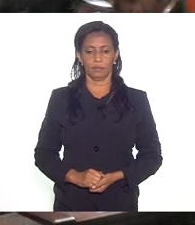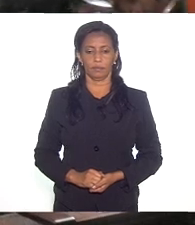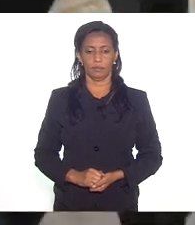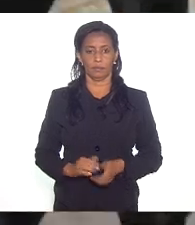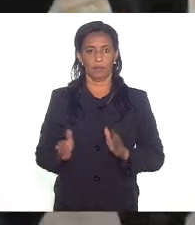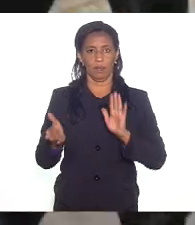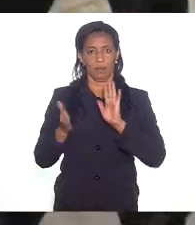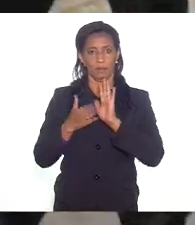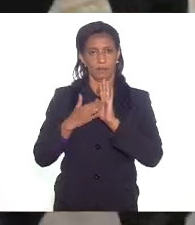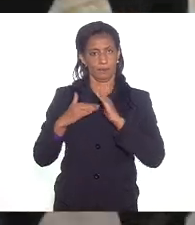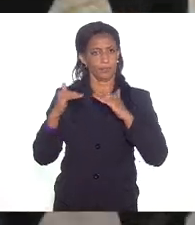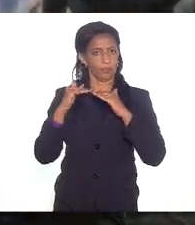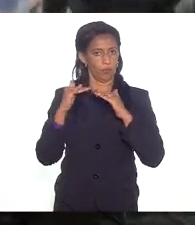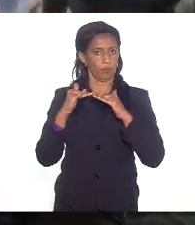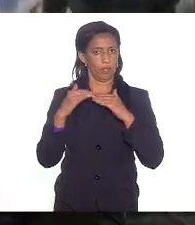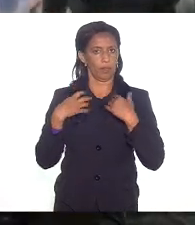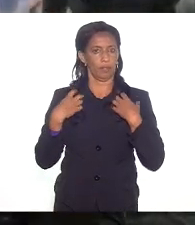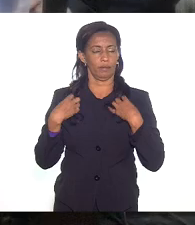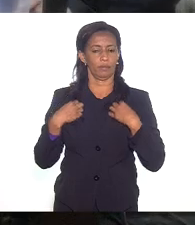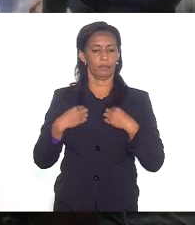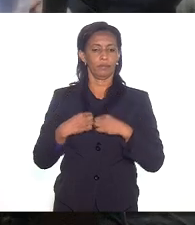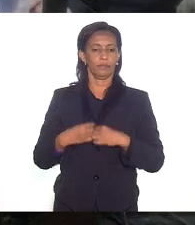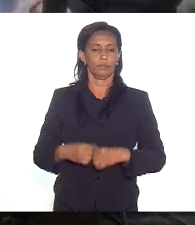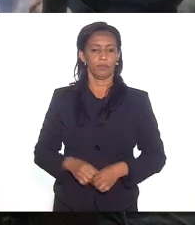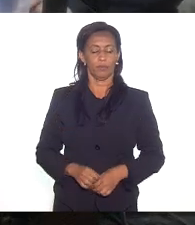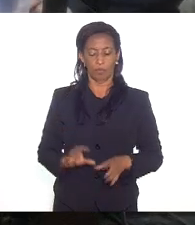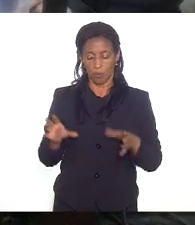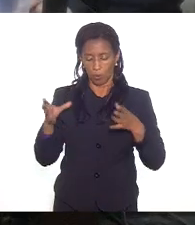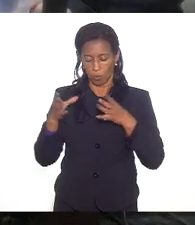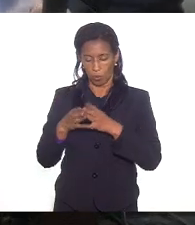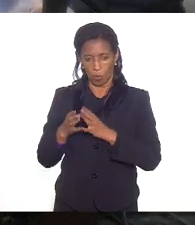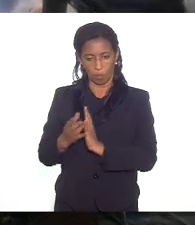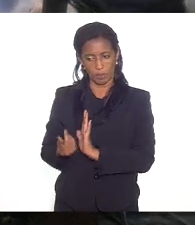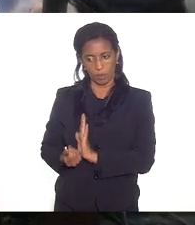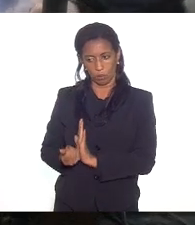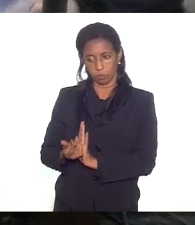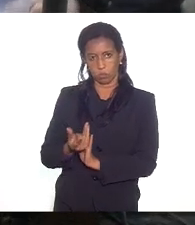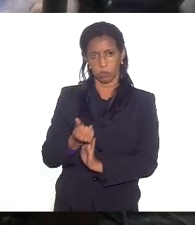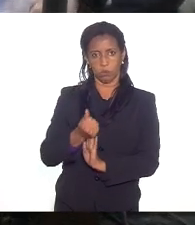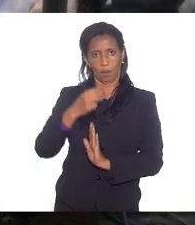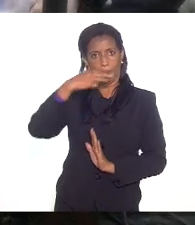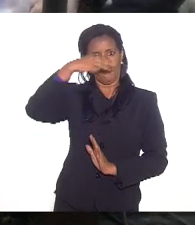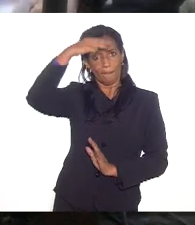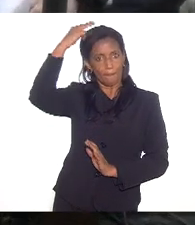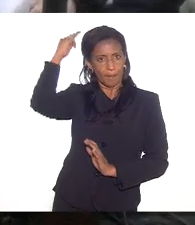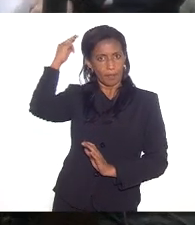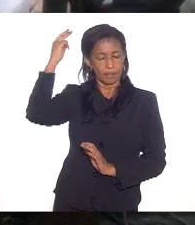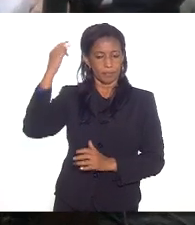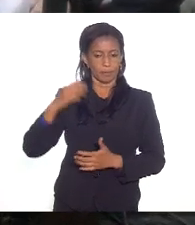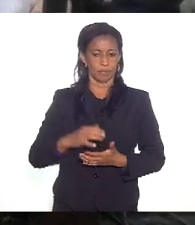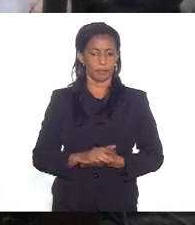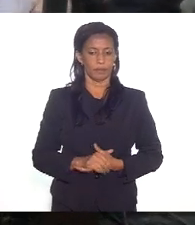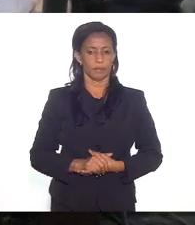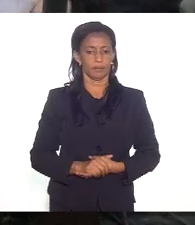o parecer favorável Presidente pela comissão de orçamento Deputado Márcio Pacheco a